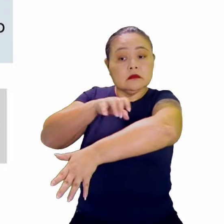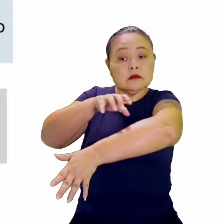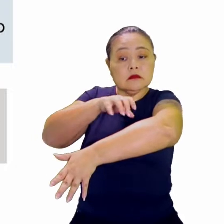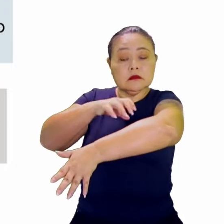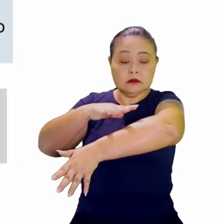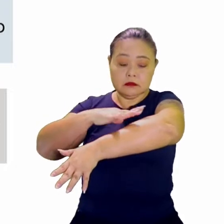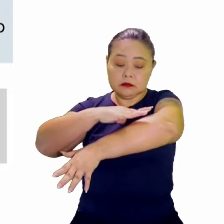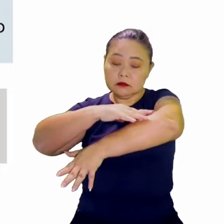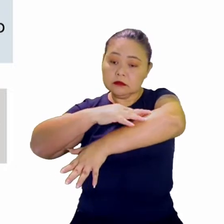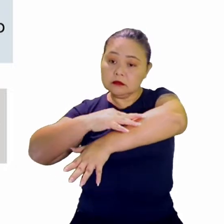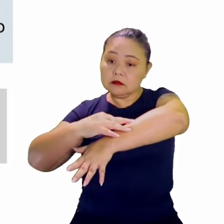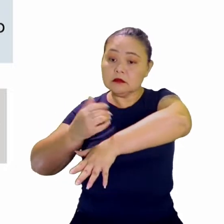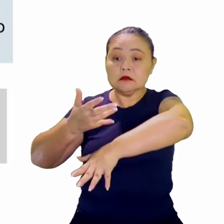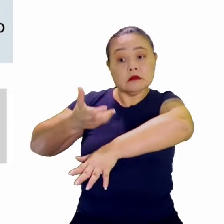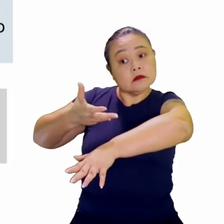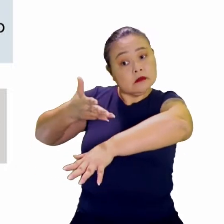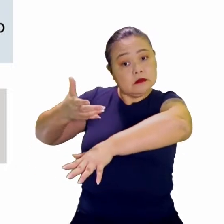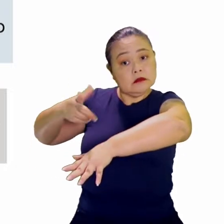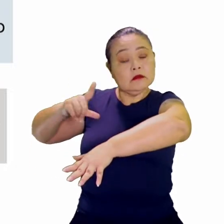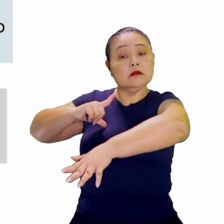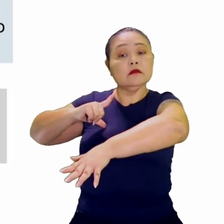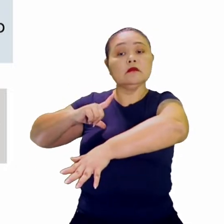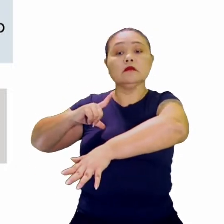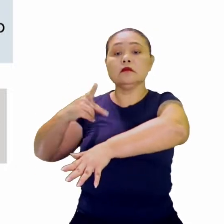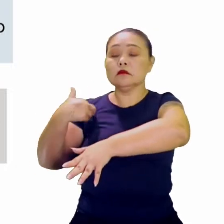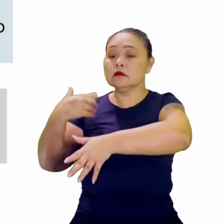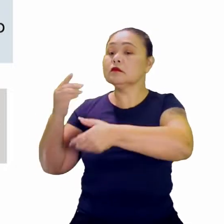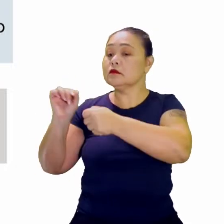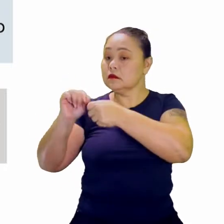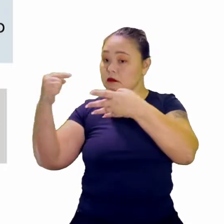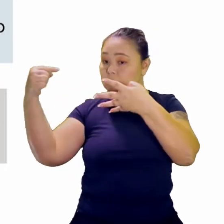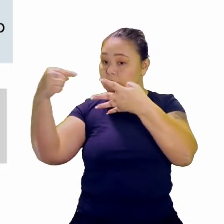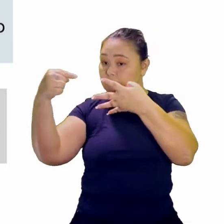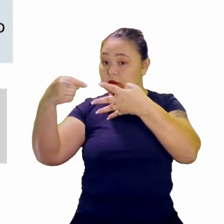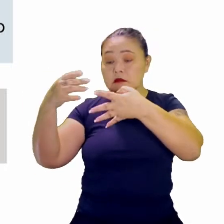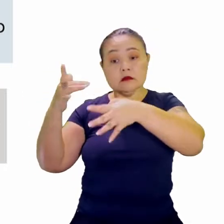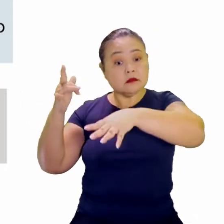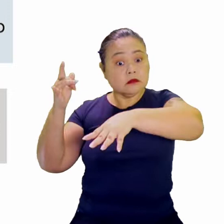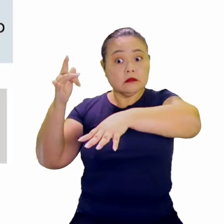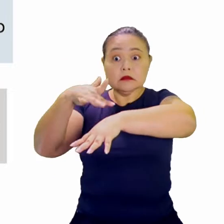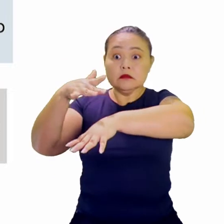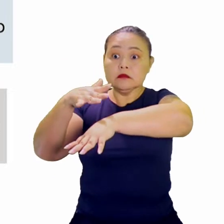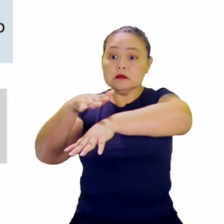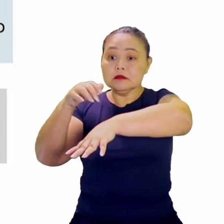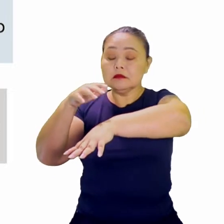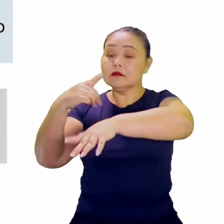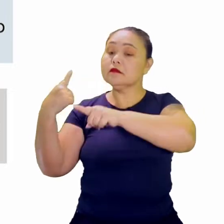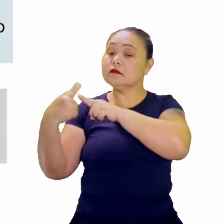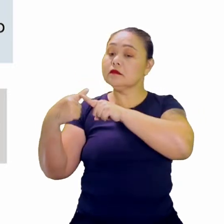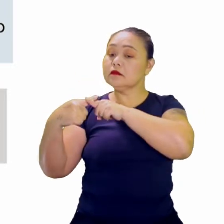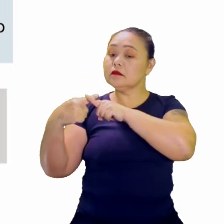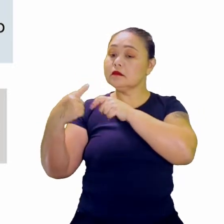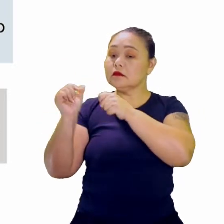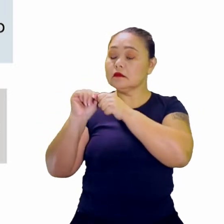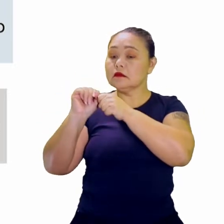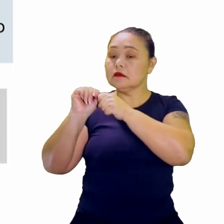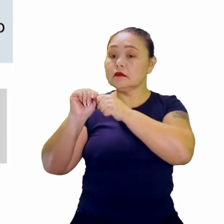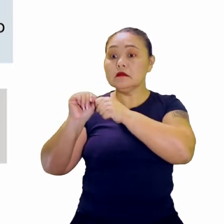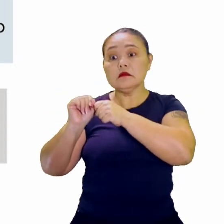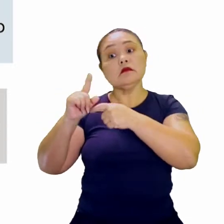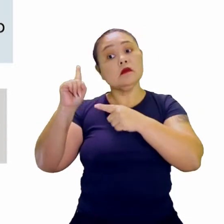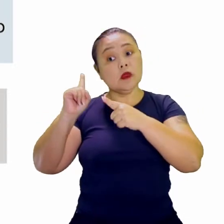aquela fibra seja ativada. Então, ele tem essa propriedade de ativar. Por quê? Porque ele